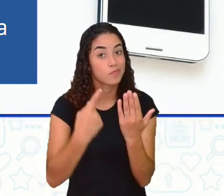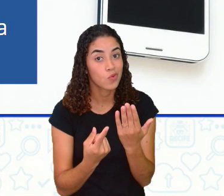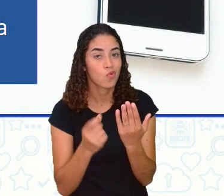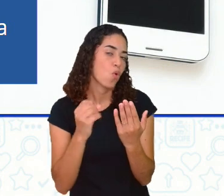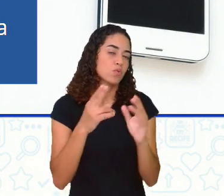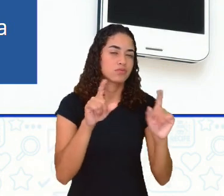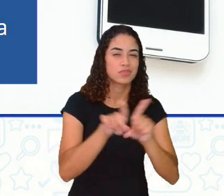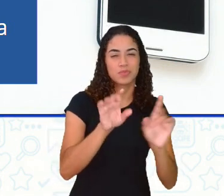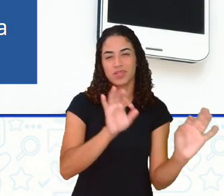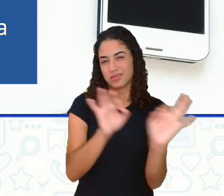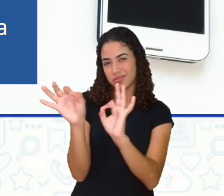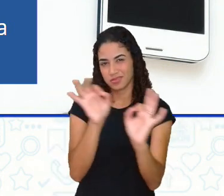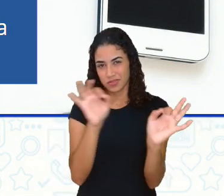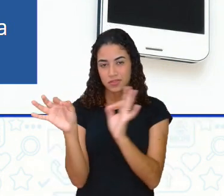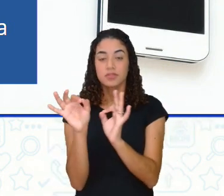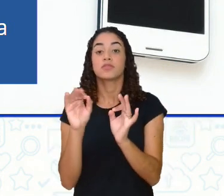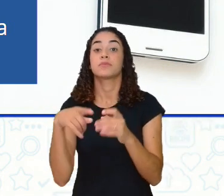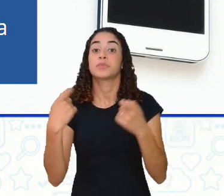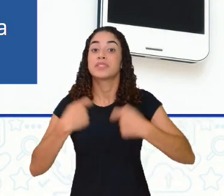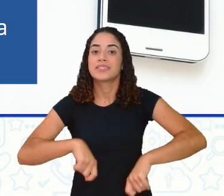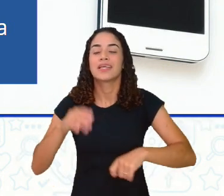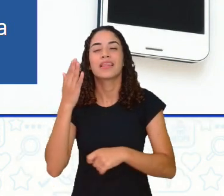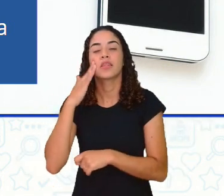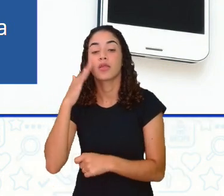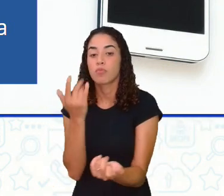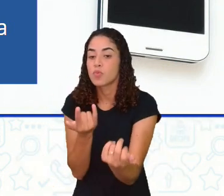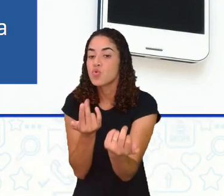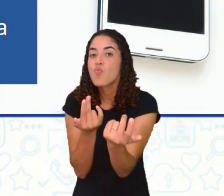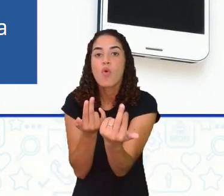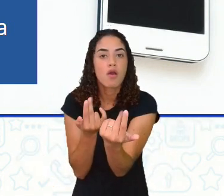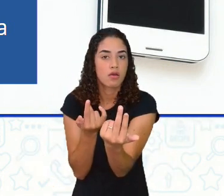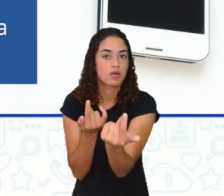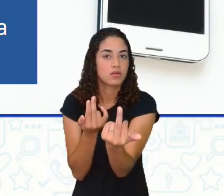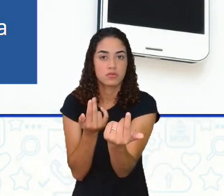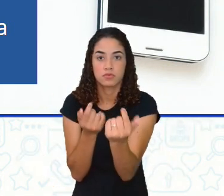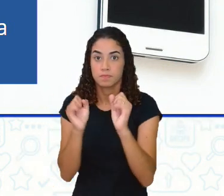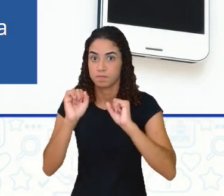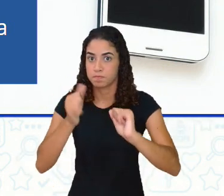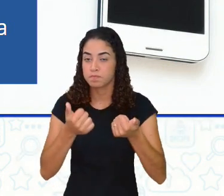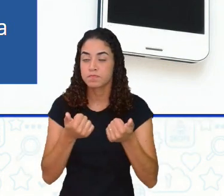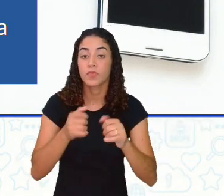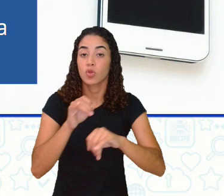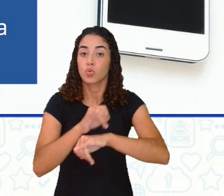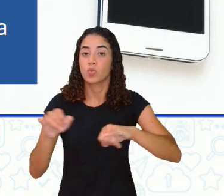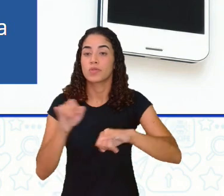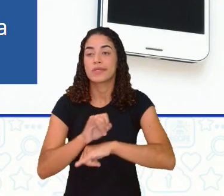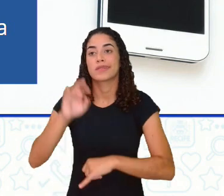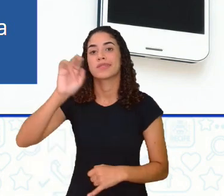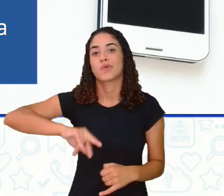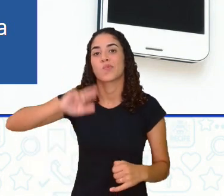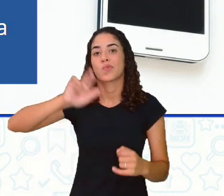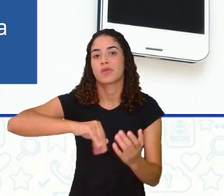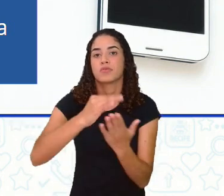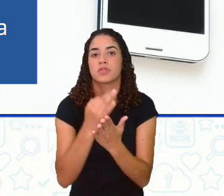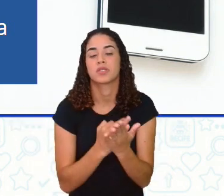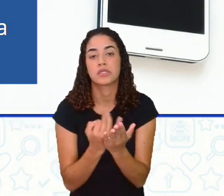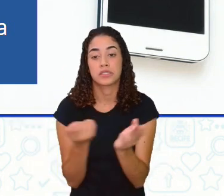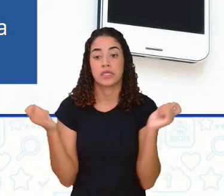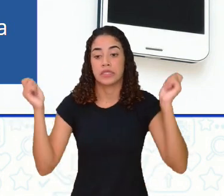assistir uma notícia, uma reportagem, a gente precisa ter entendido exatamente a mesma coisa. Então, a notícia ela não é um texto que